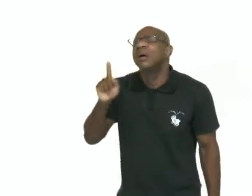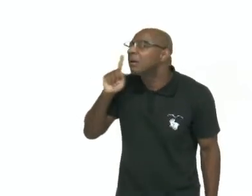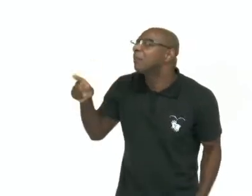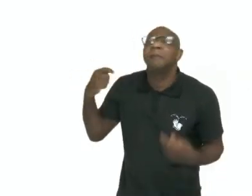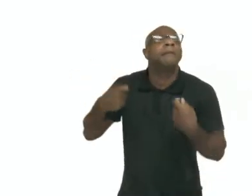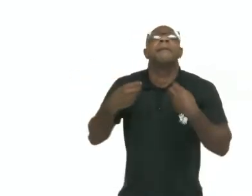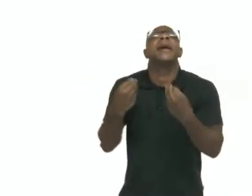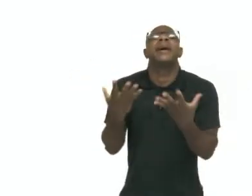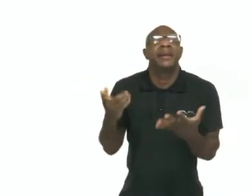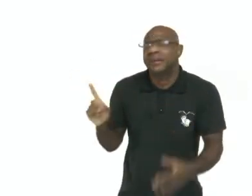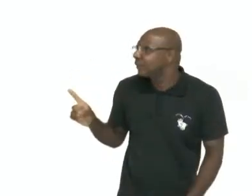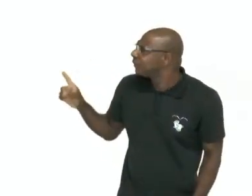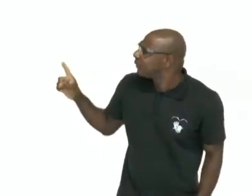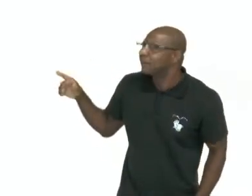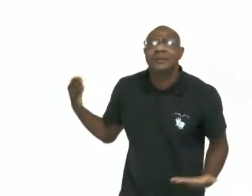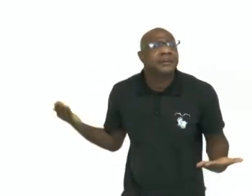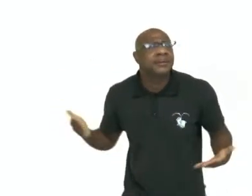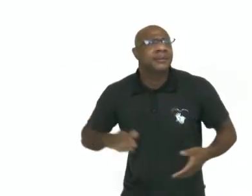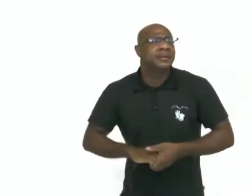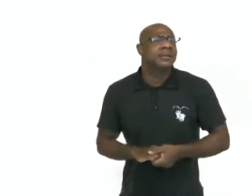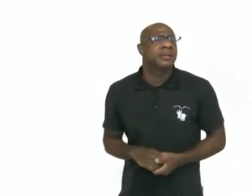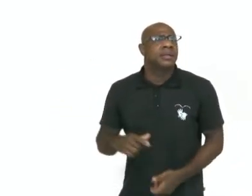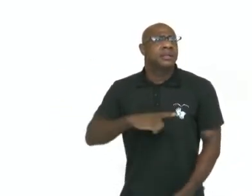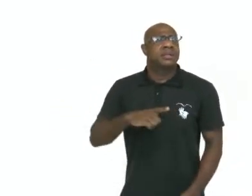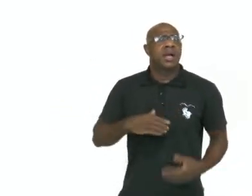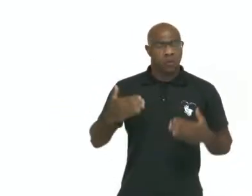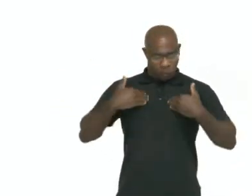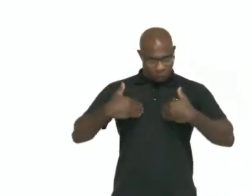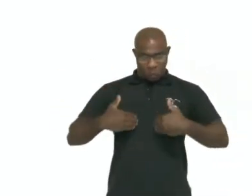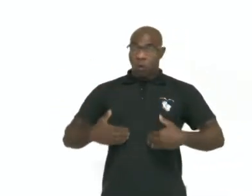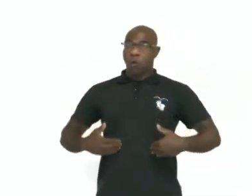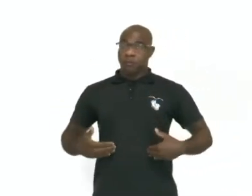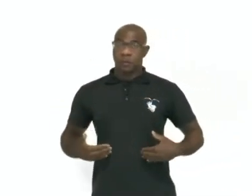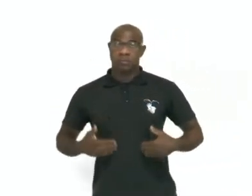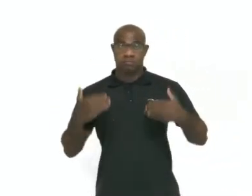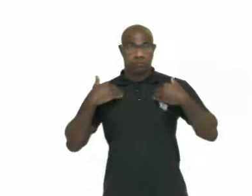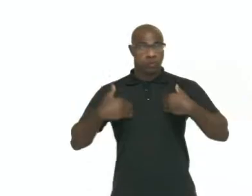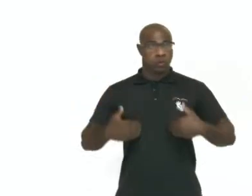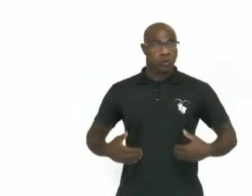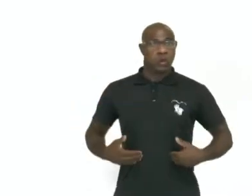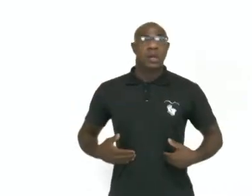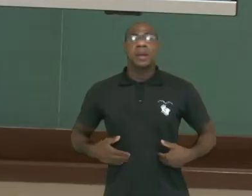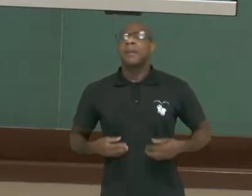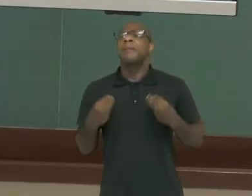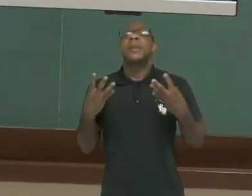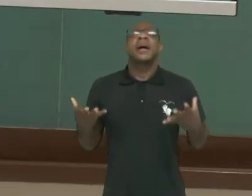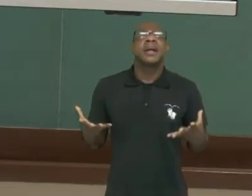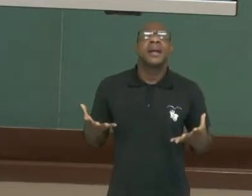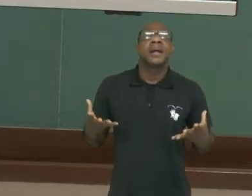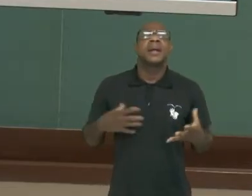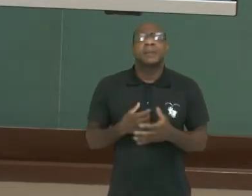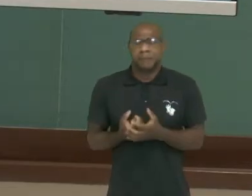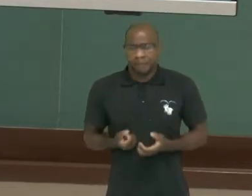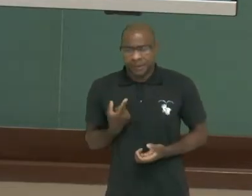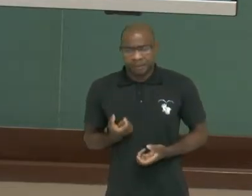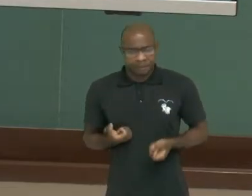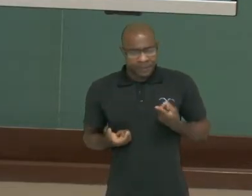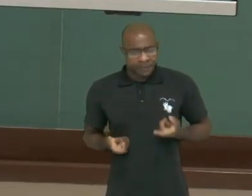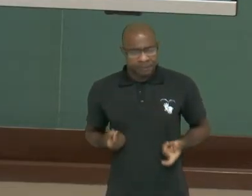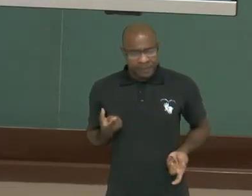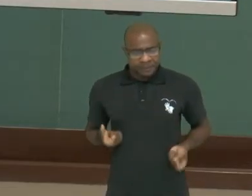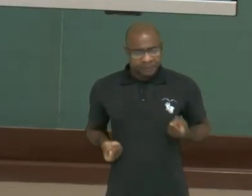professora? Bem, então, ela está aqui no corpo do animal, né? Tem a função de secretar